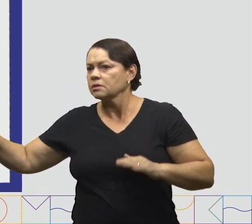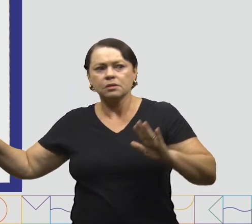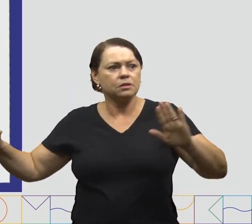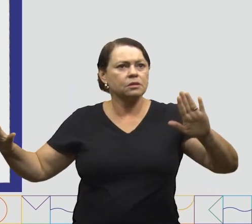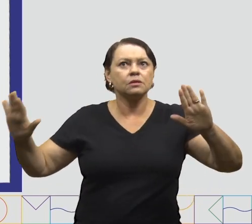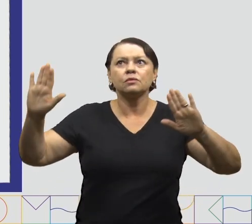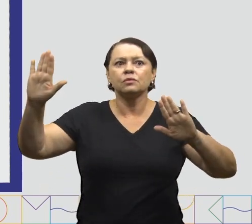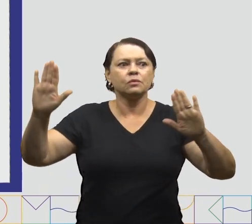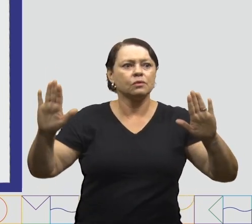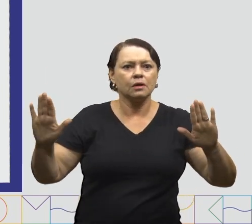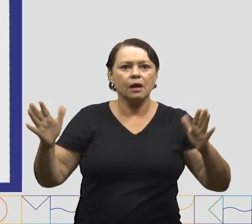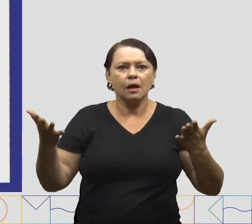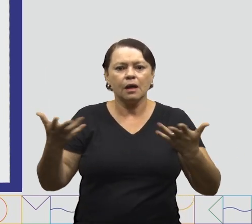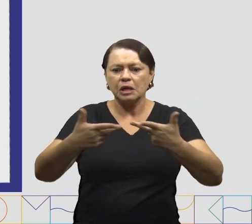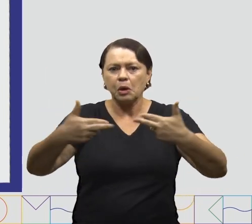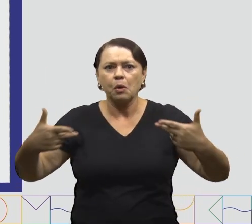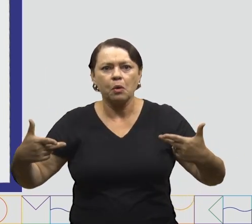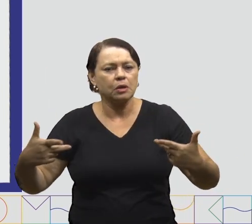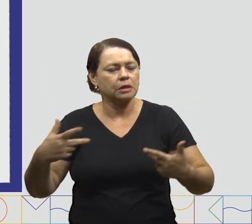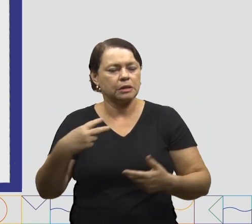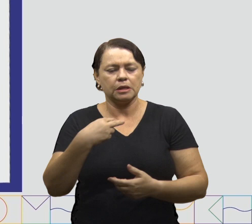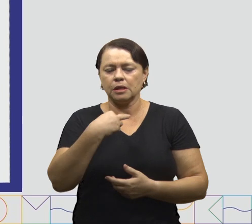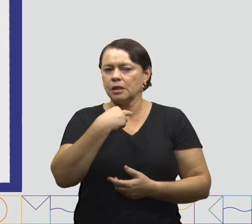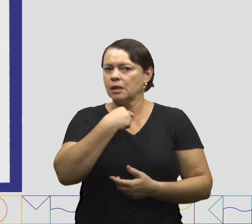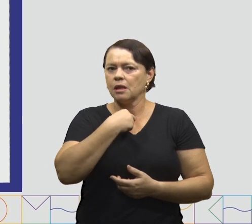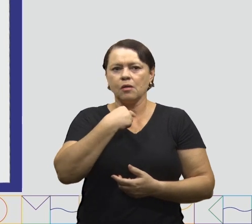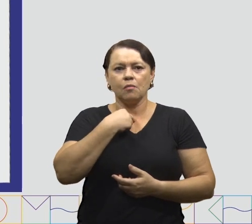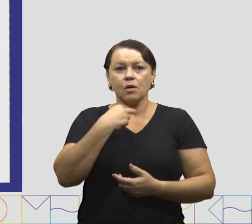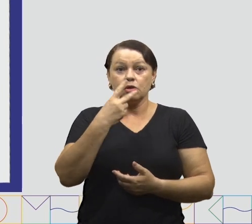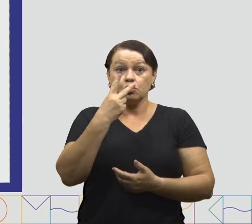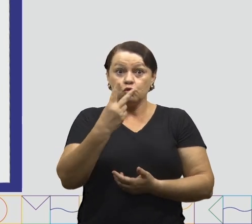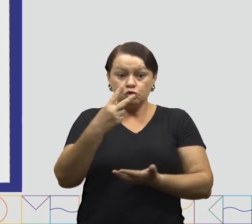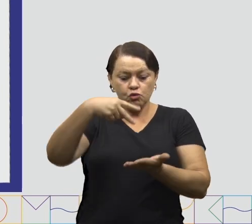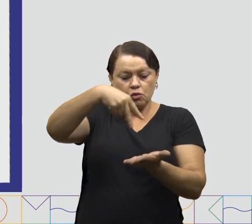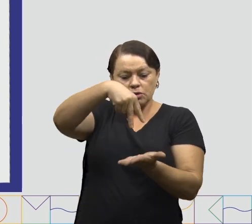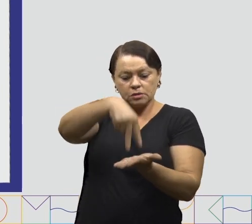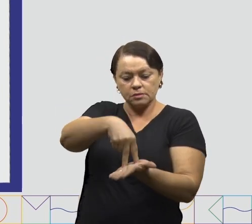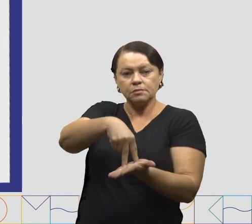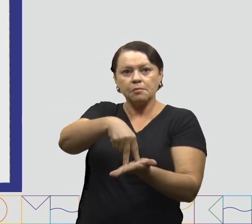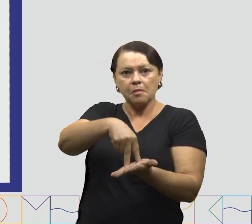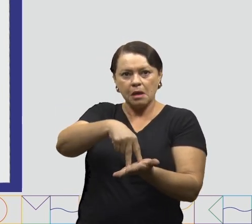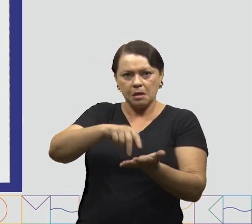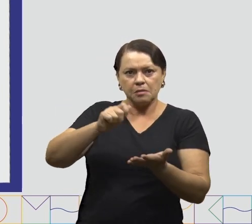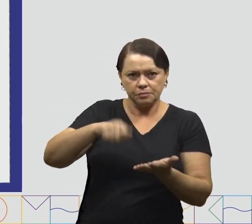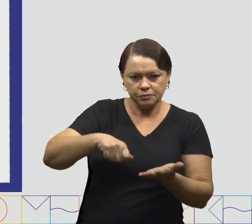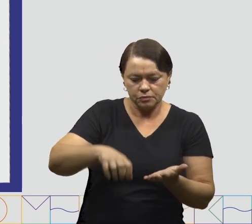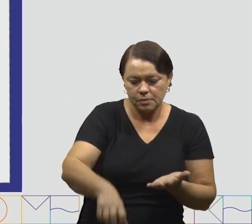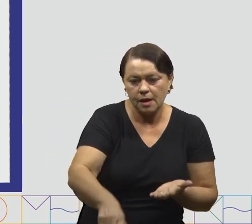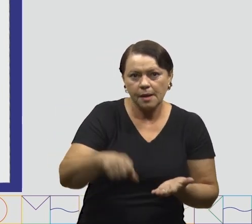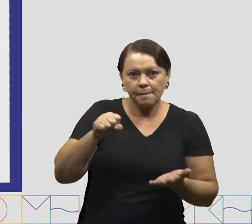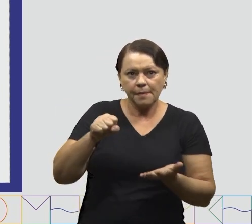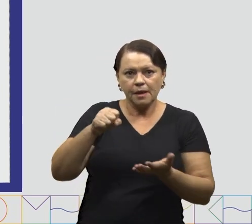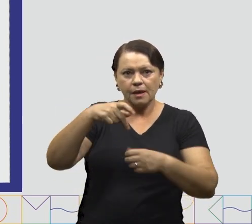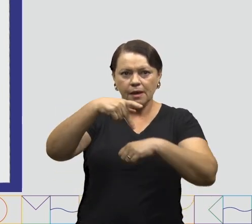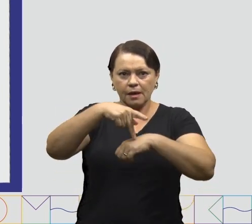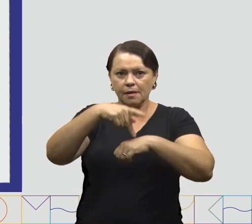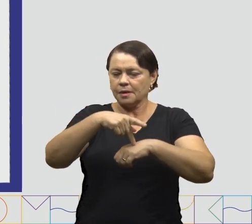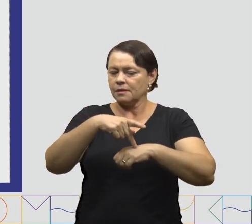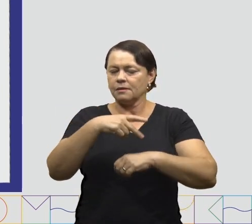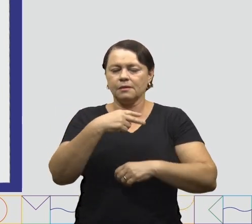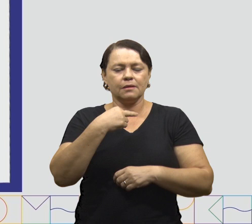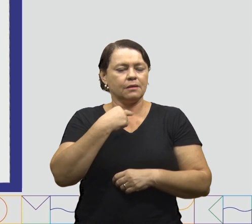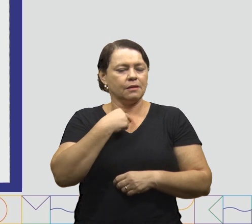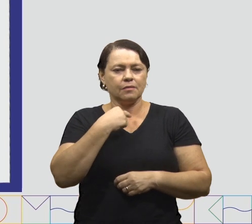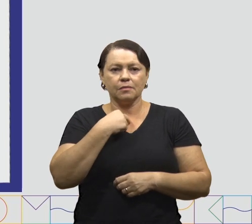Não, não pode apoiar a mão ou o outro pé no chão para pegar a pedrinha. Você se lembra de